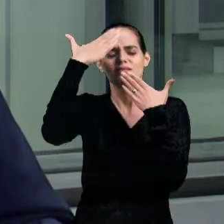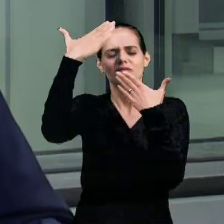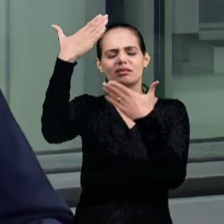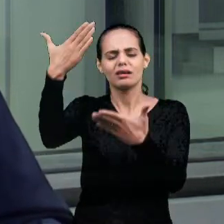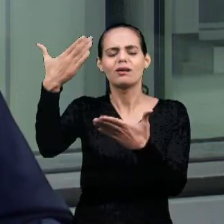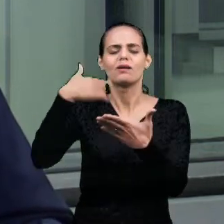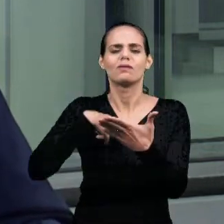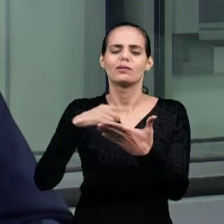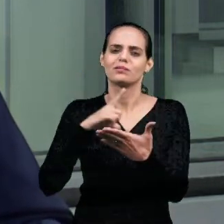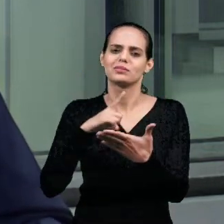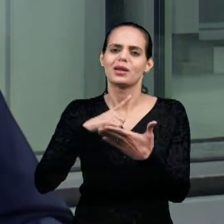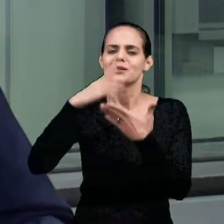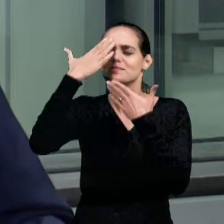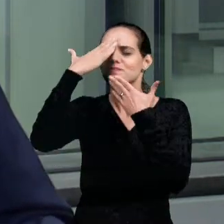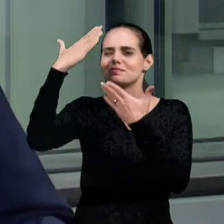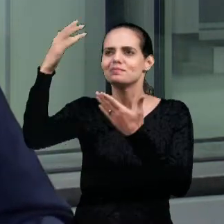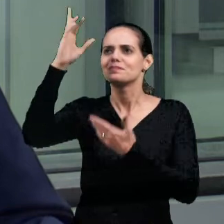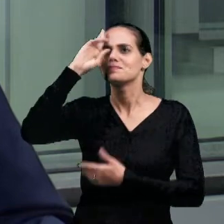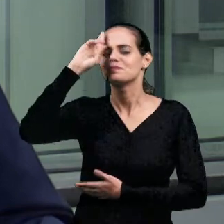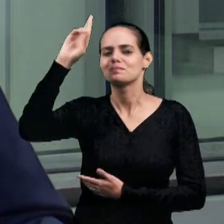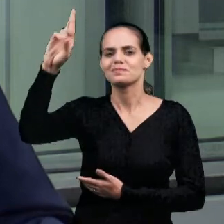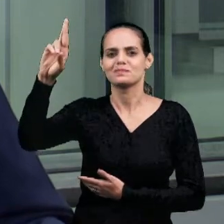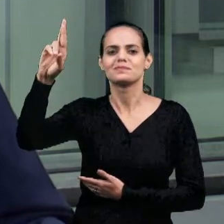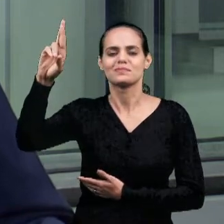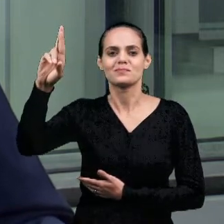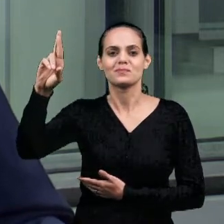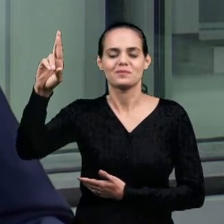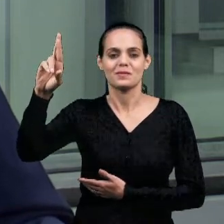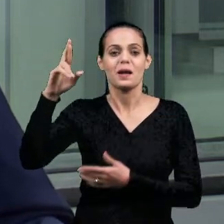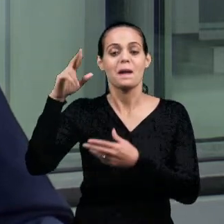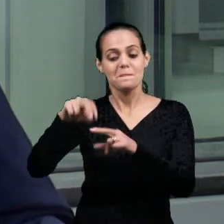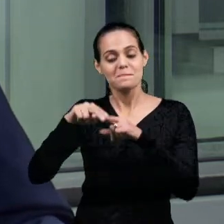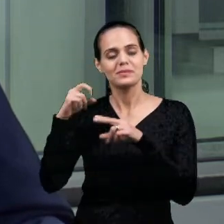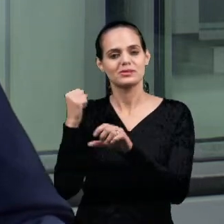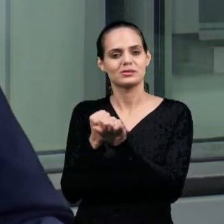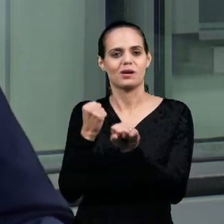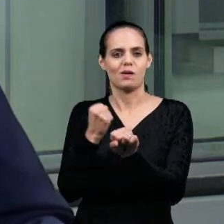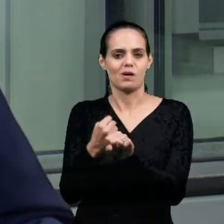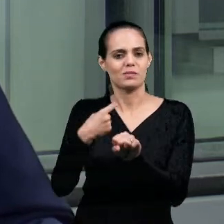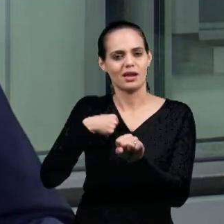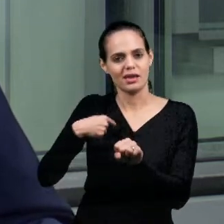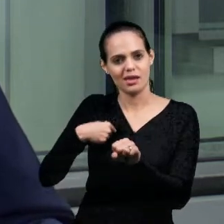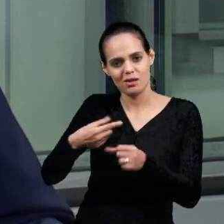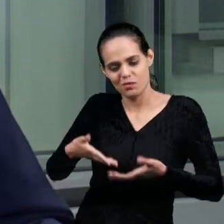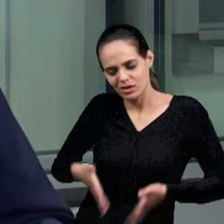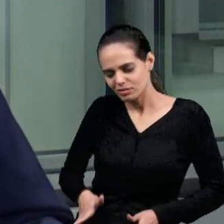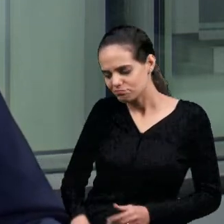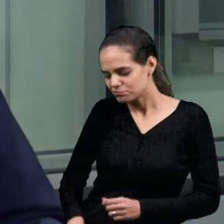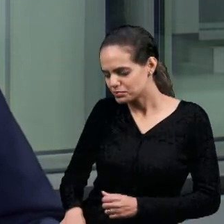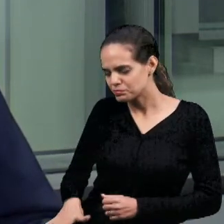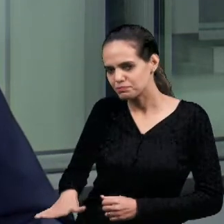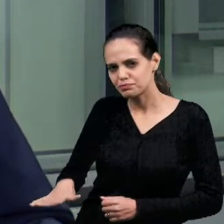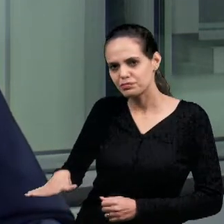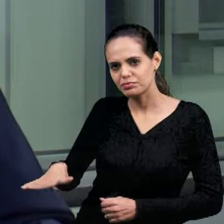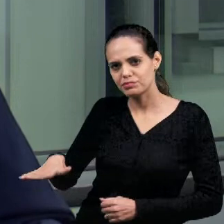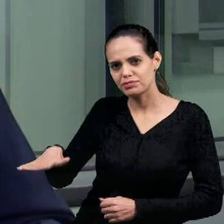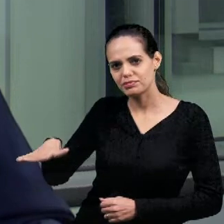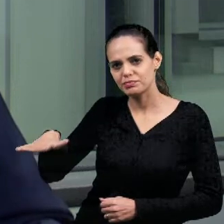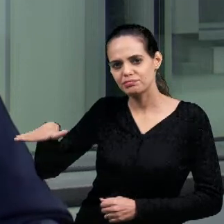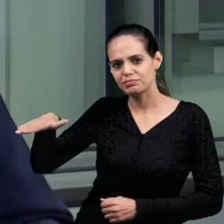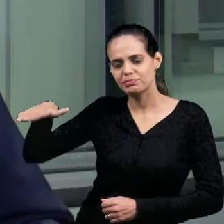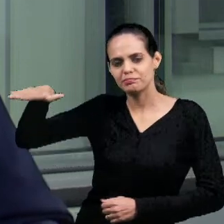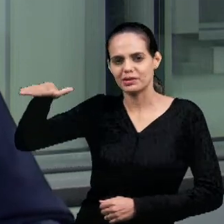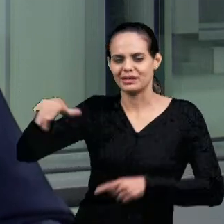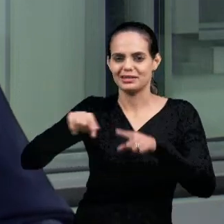a gratidão ao Senhor por esta obra. Desde menino, numa